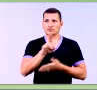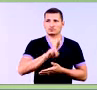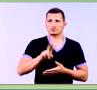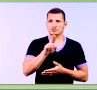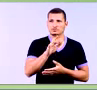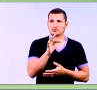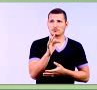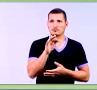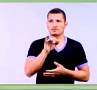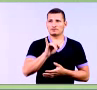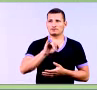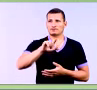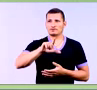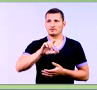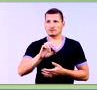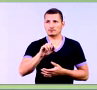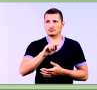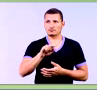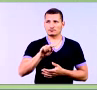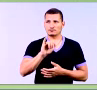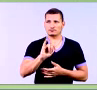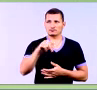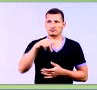aqui está faltando o input, é File